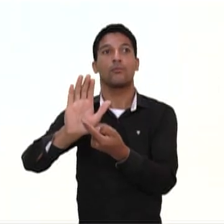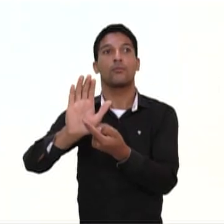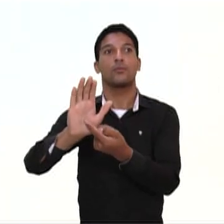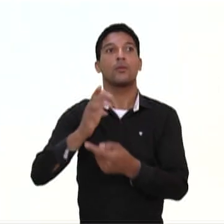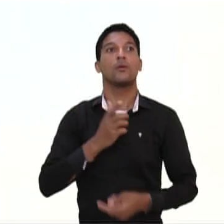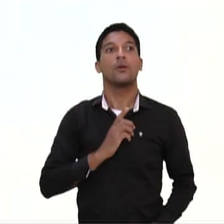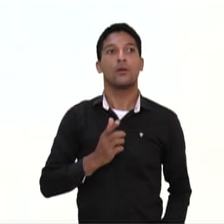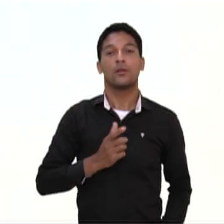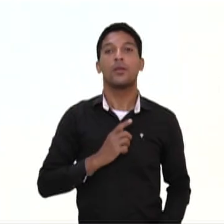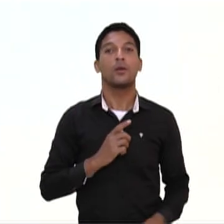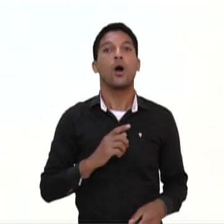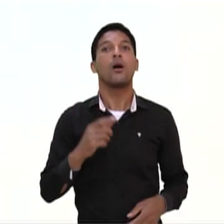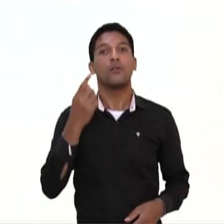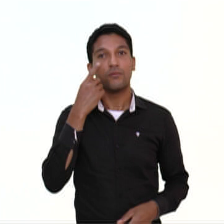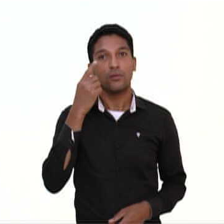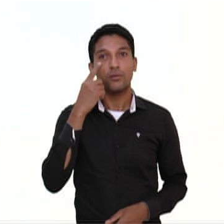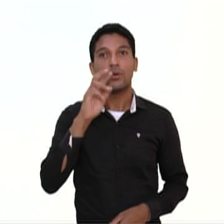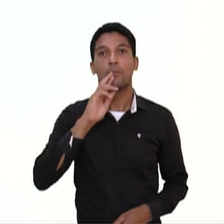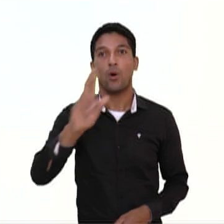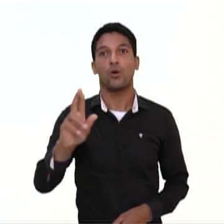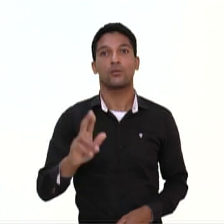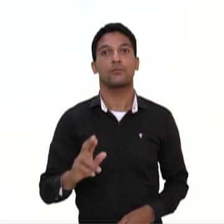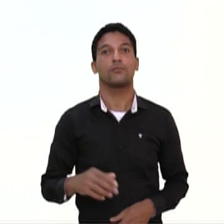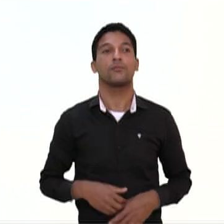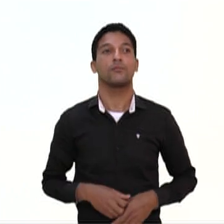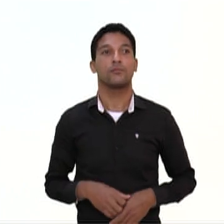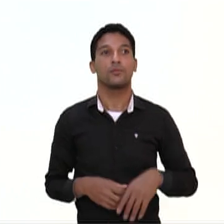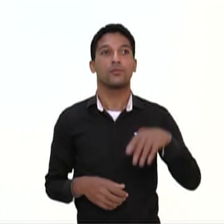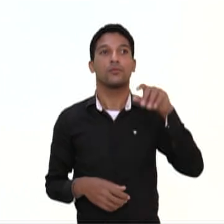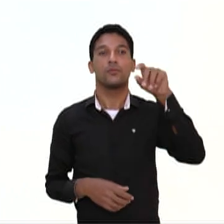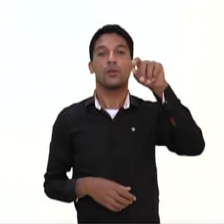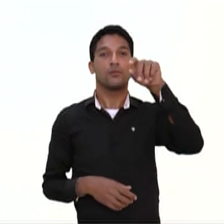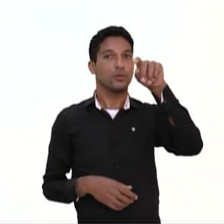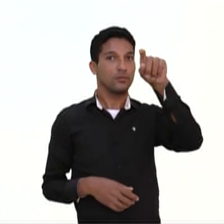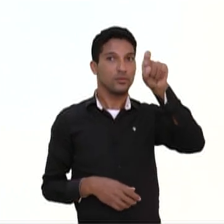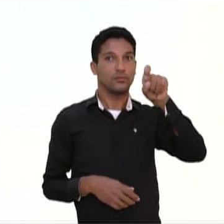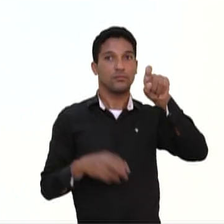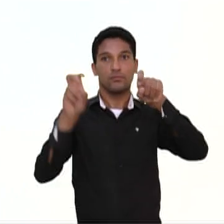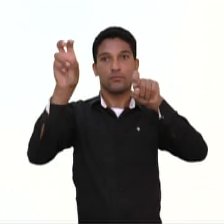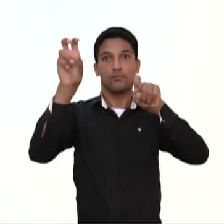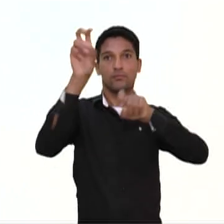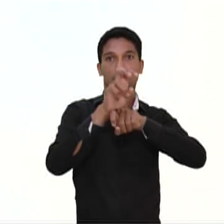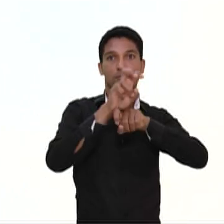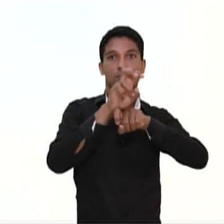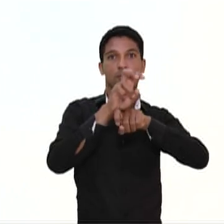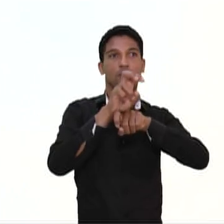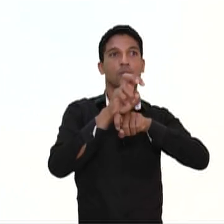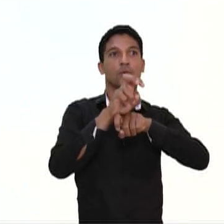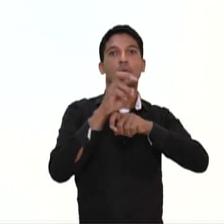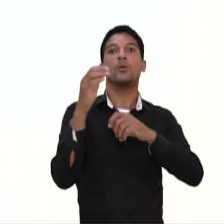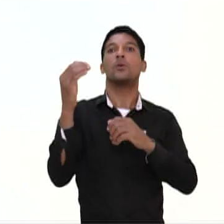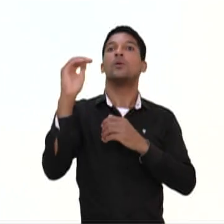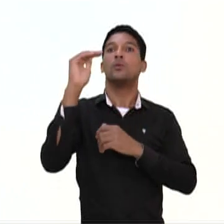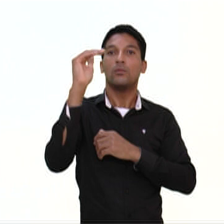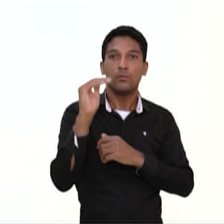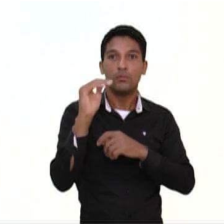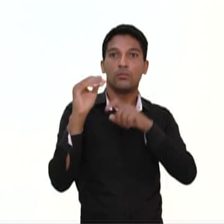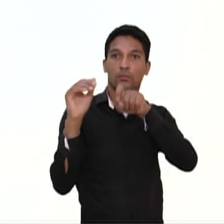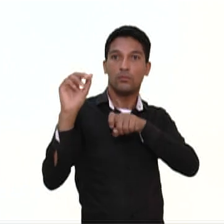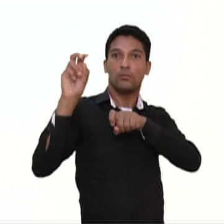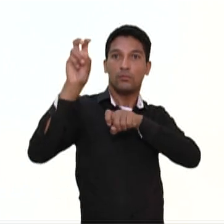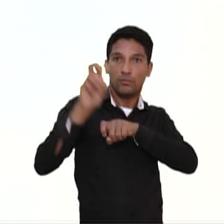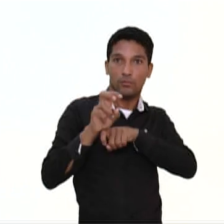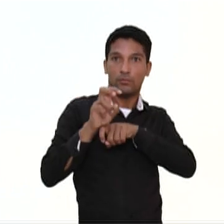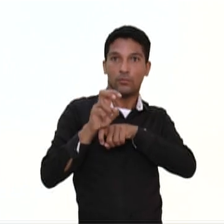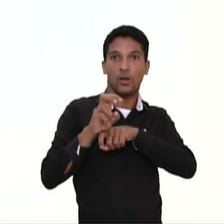lá, ó, solução, né? Trocando x por 5 aqui, 25, menos 2